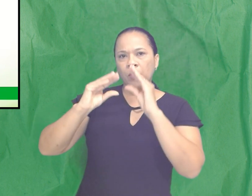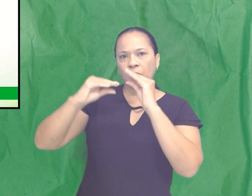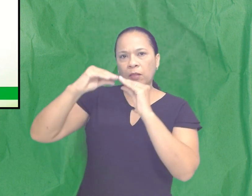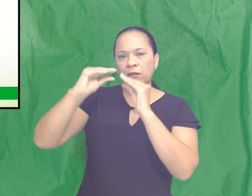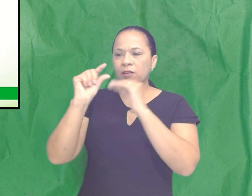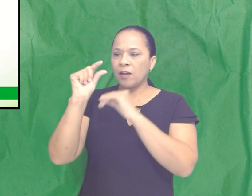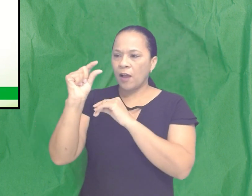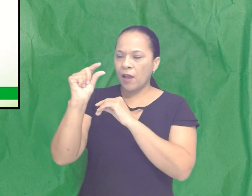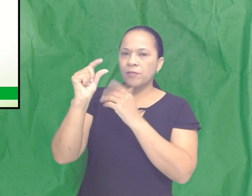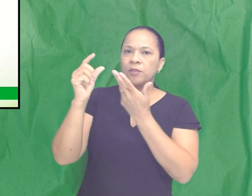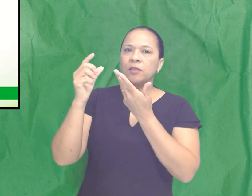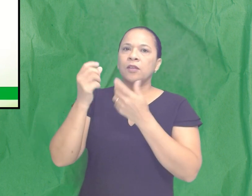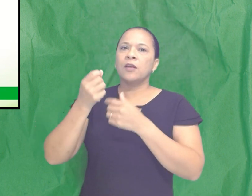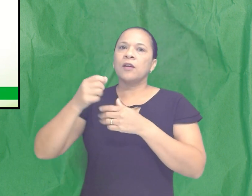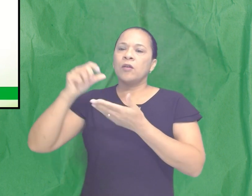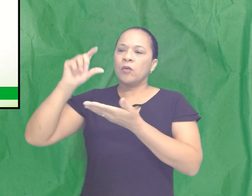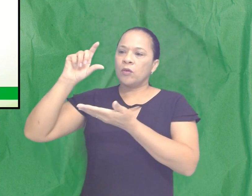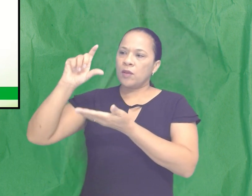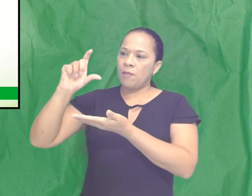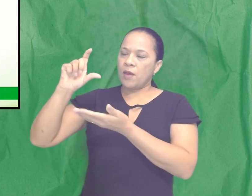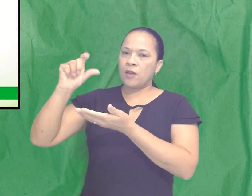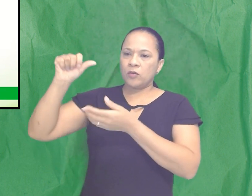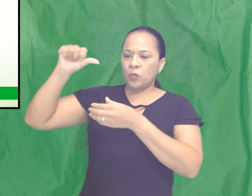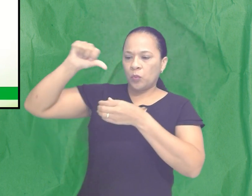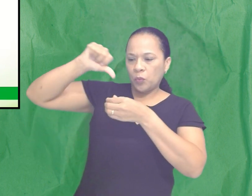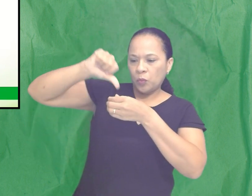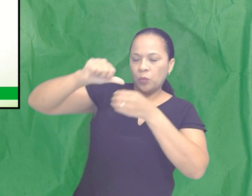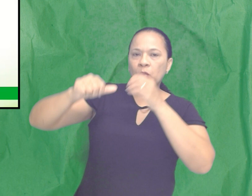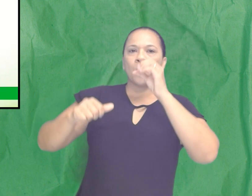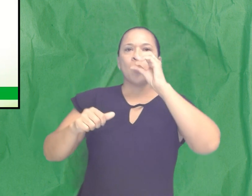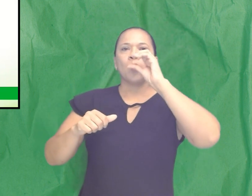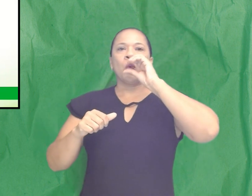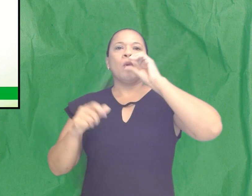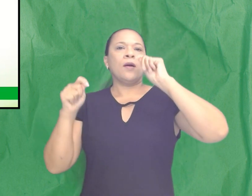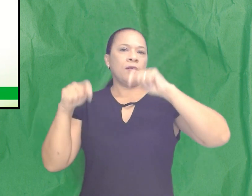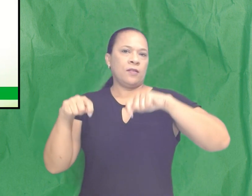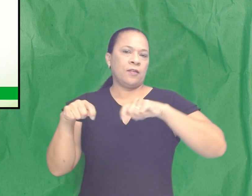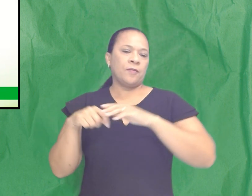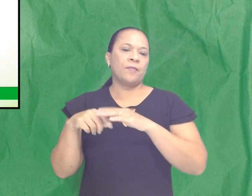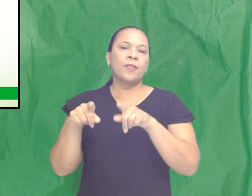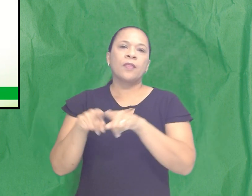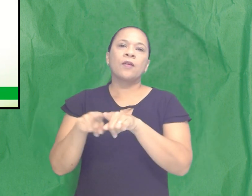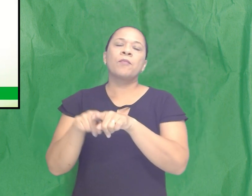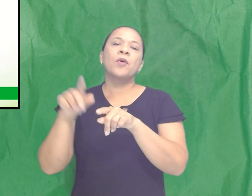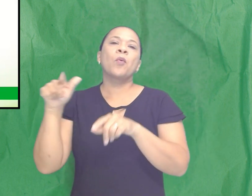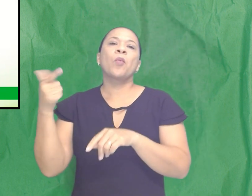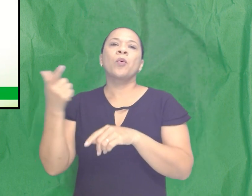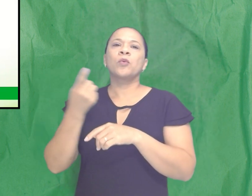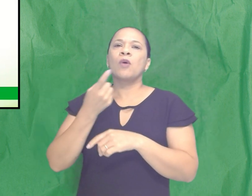as soluções, os xaropes, ok? E a via de